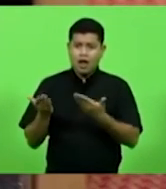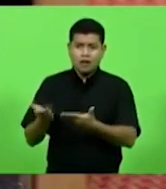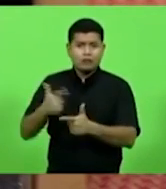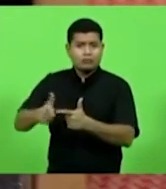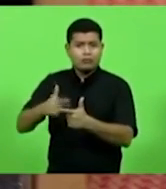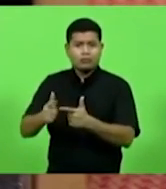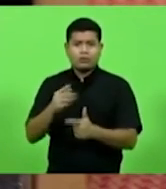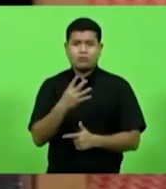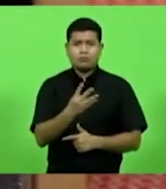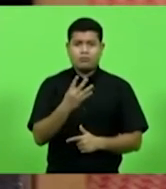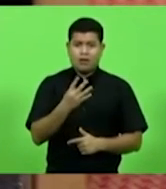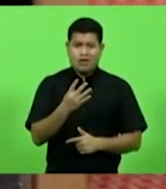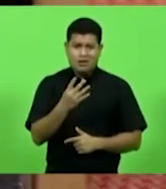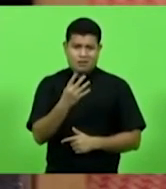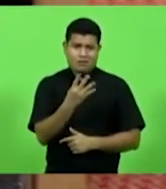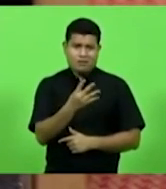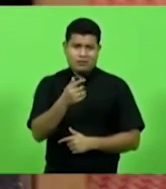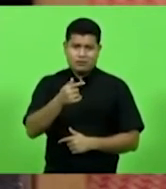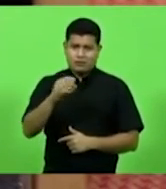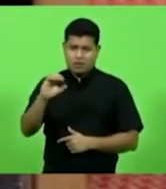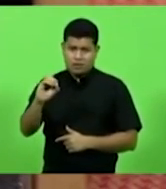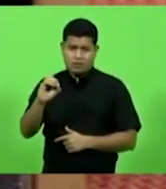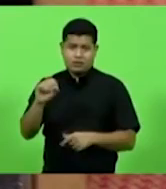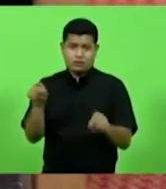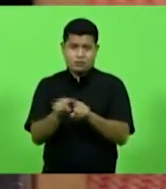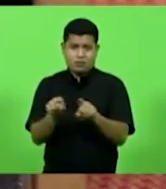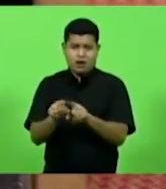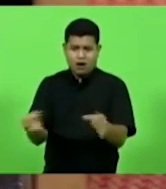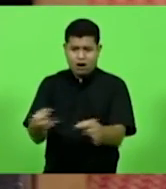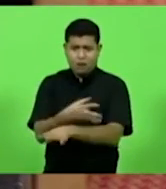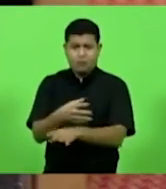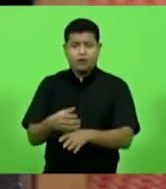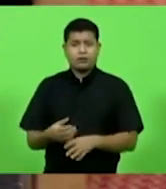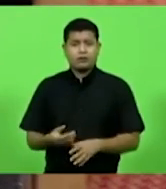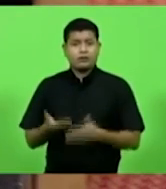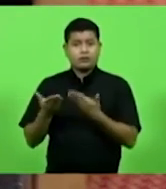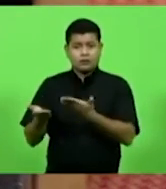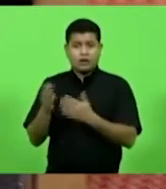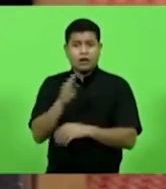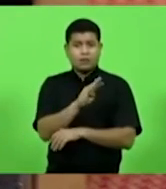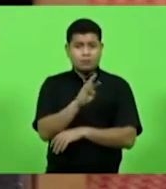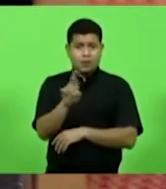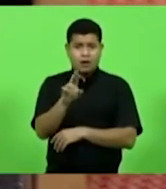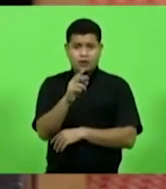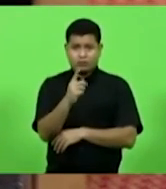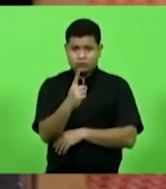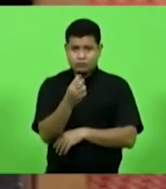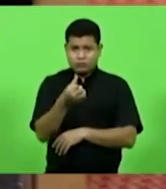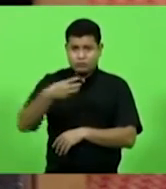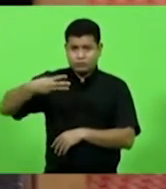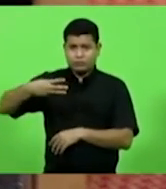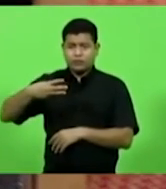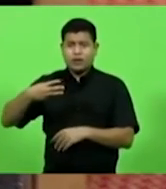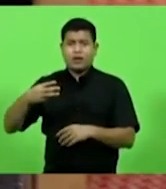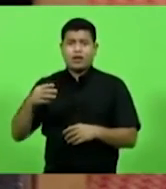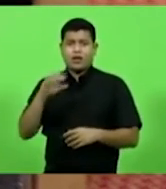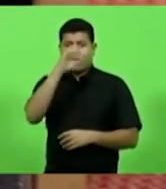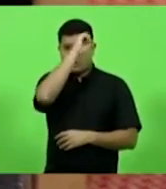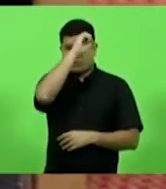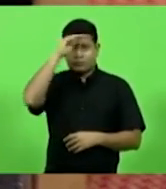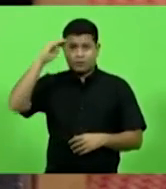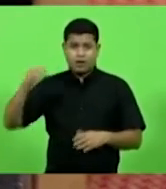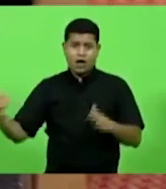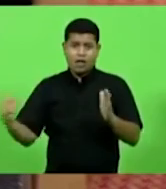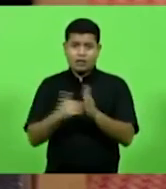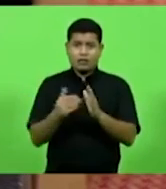BR-470 para concluir e tem que fazer essa BR-163, São Miguel do Oeste, Unice